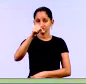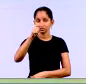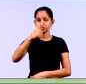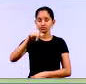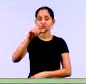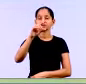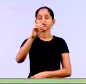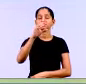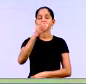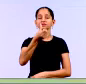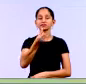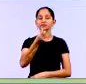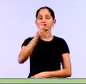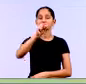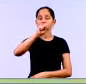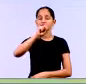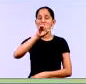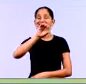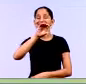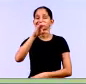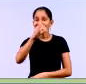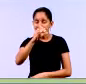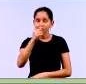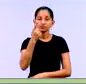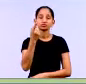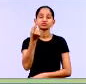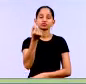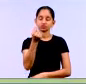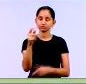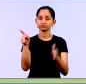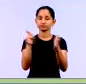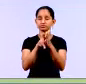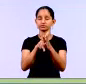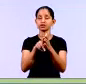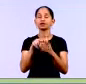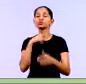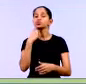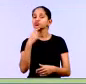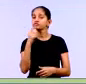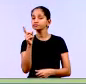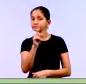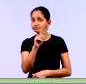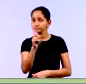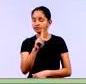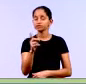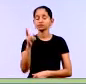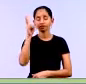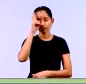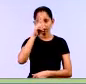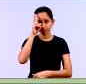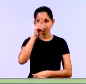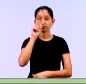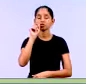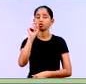R$4.607,68. Ok? Lembrando aqui, ó, para não ficar dúvida, esses 25